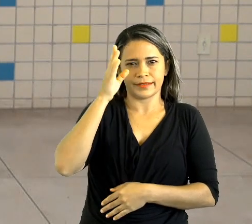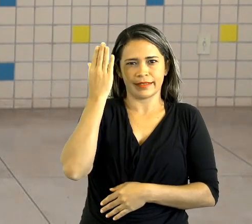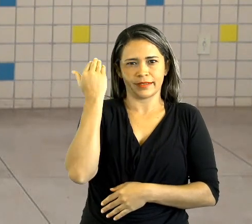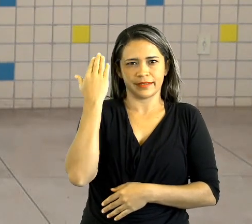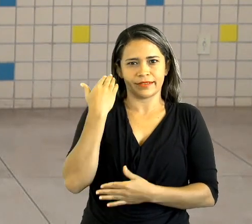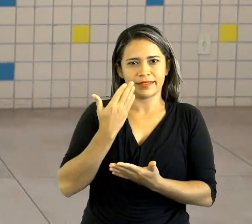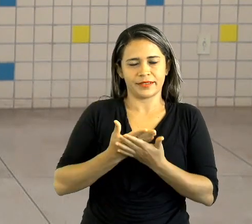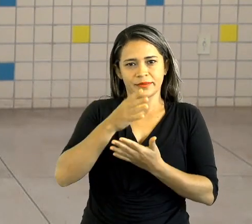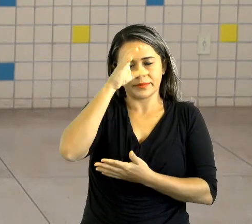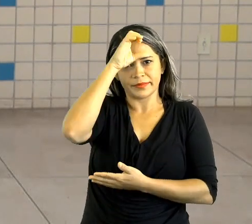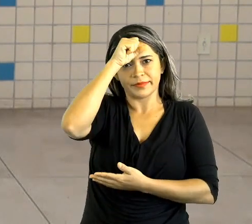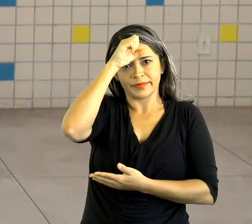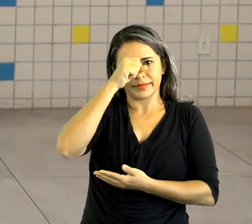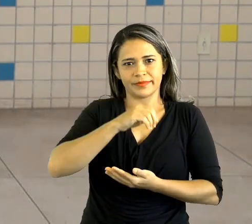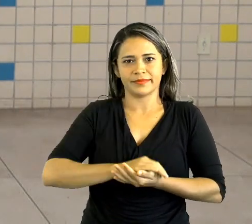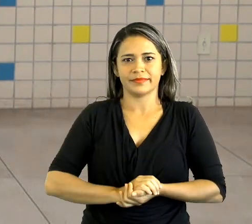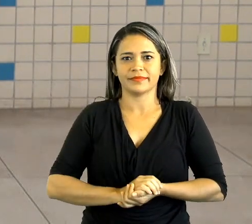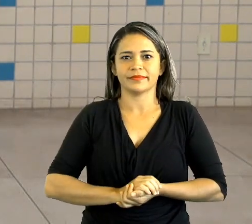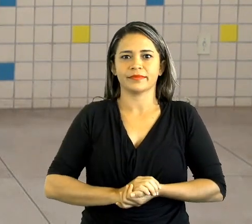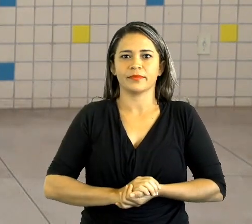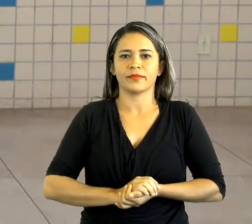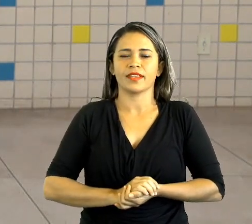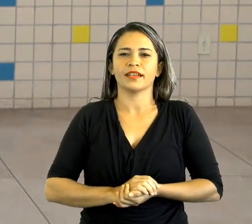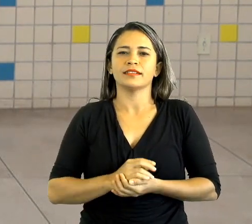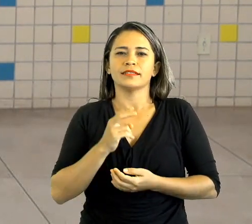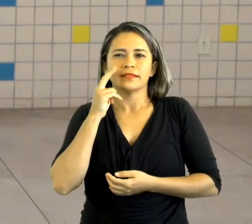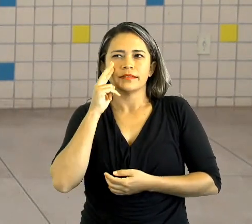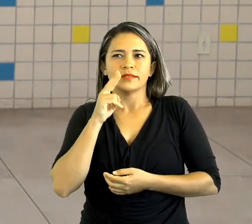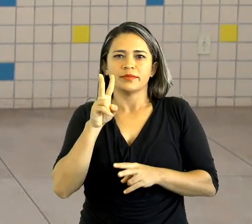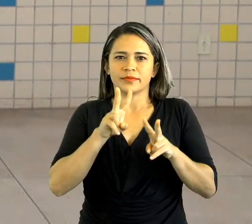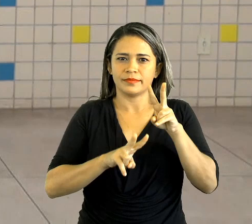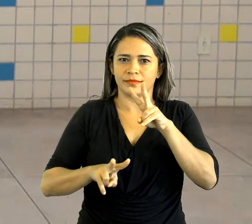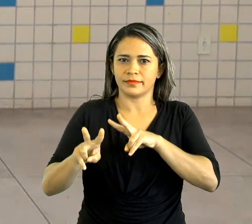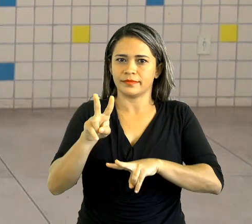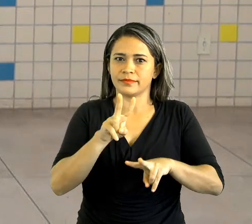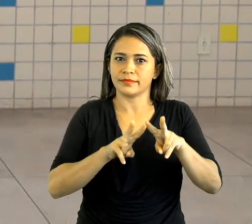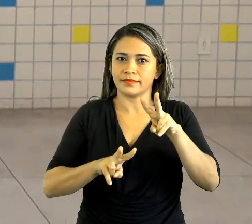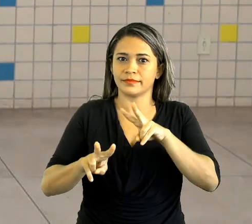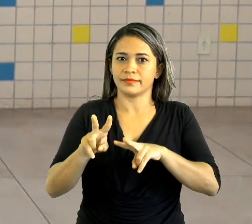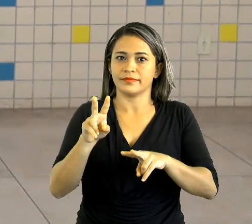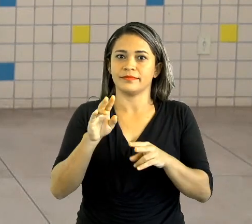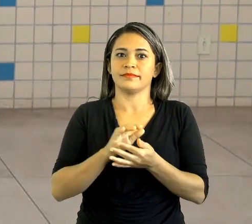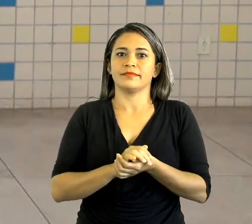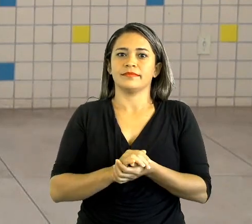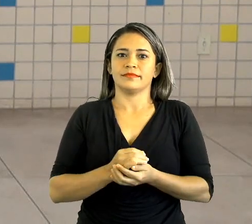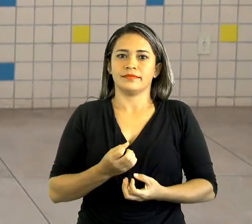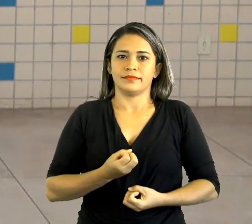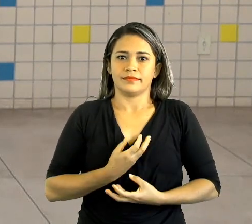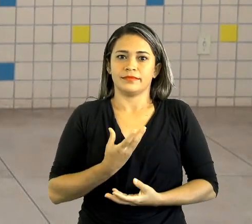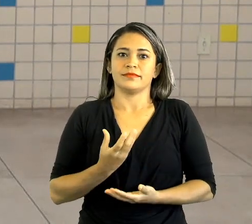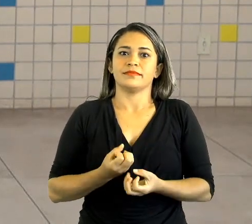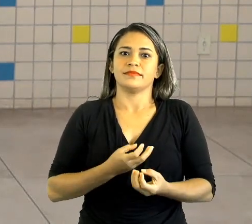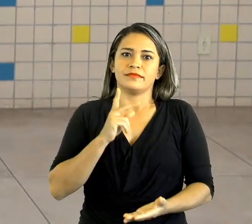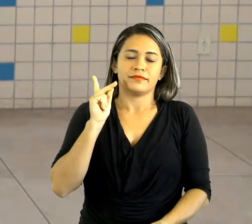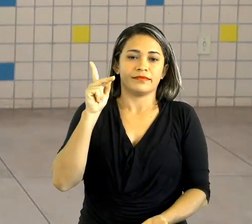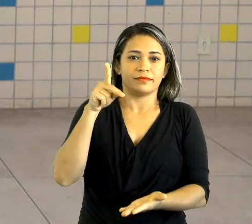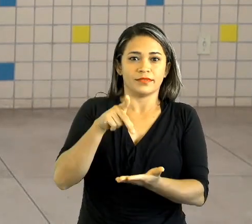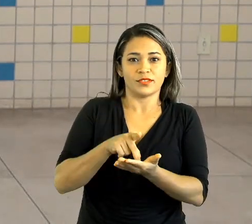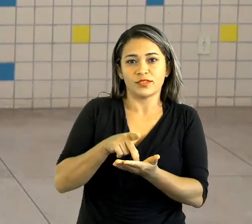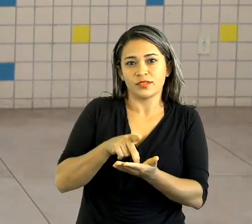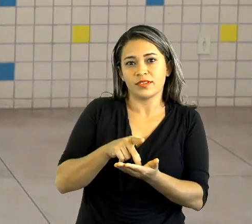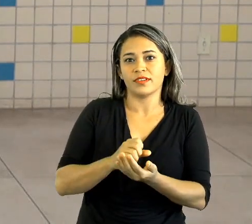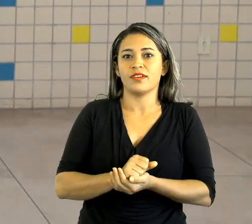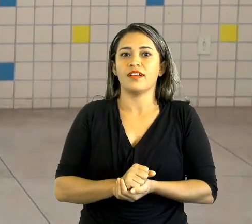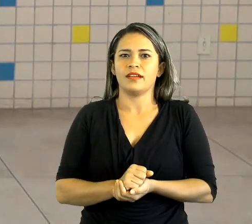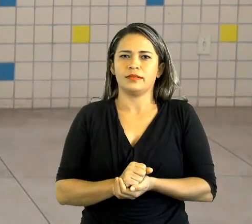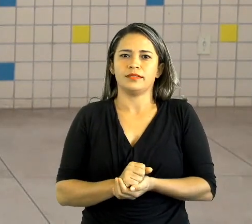na aula passada? Nós vimos que o poema visual, ou poema concreto, ele é um poema de produção literária,